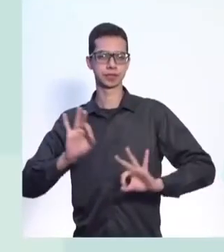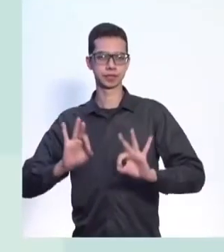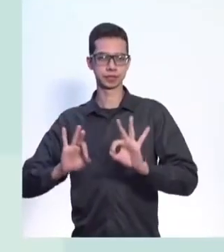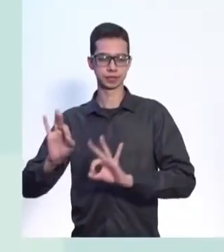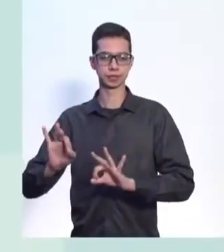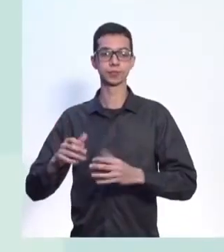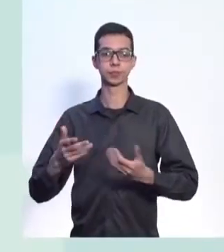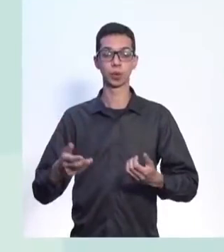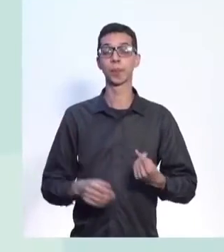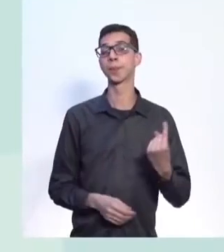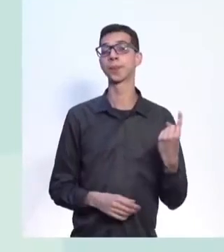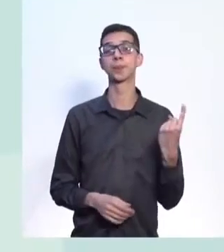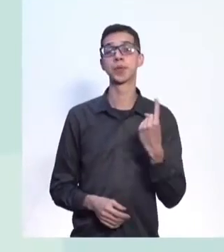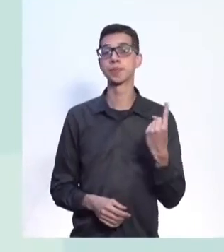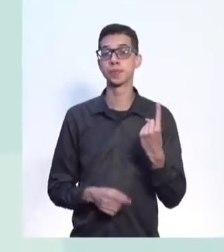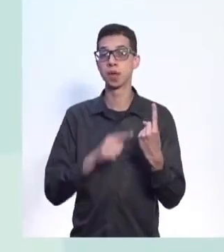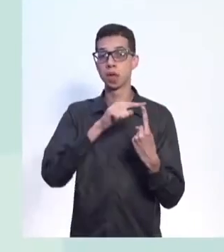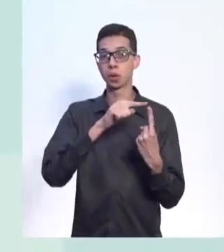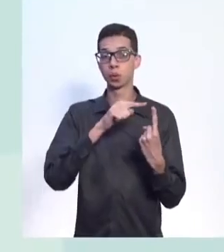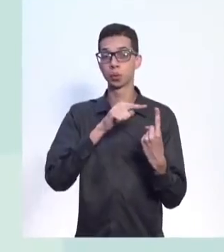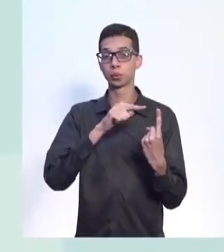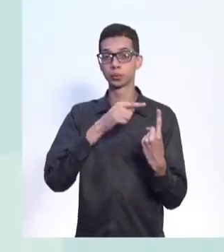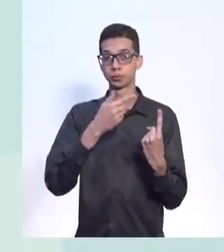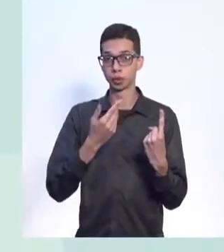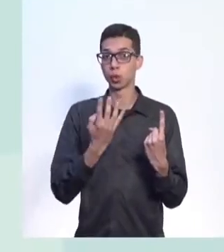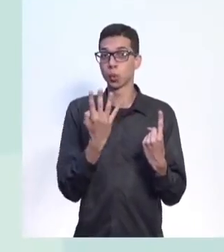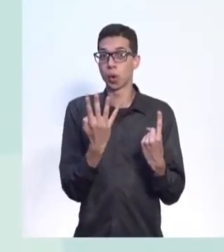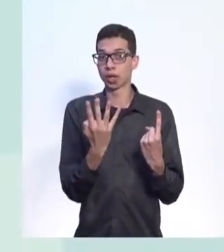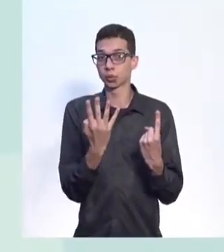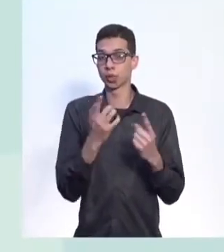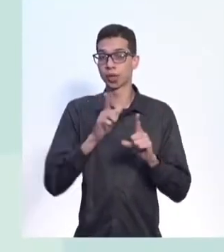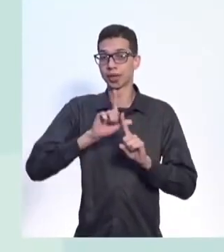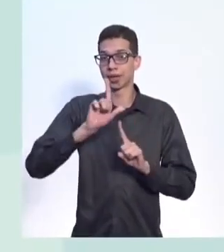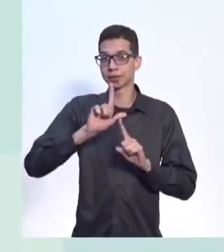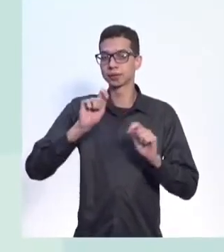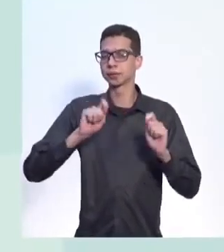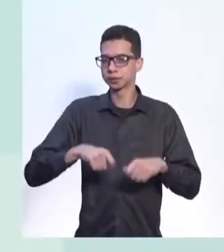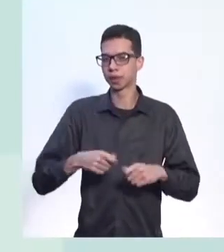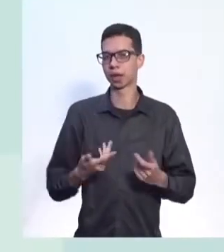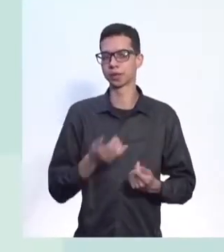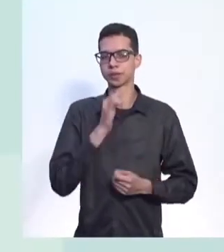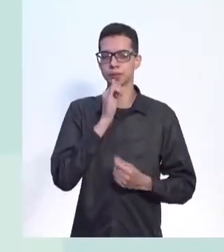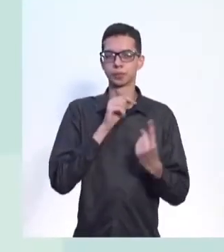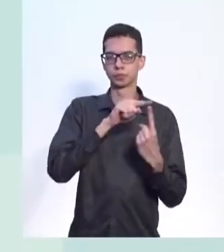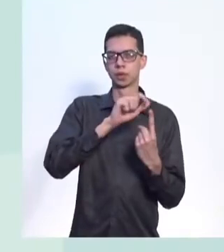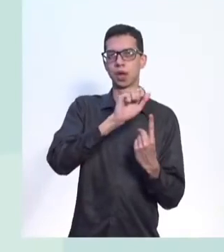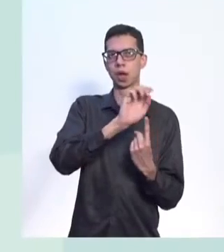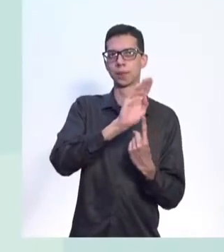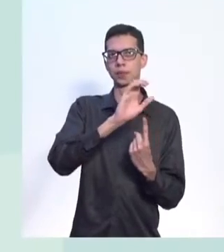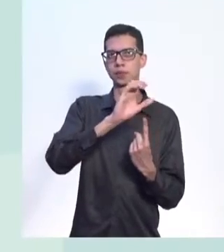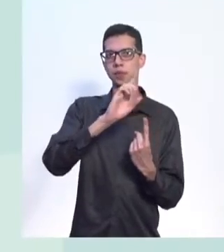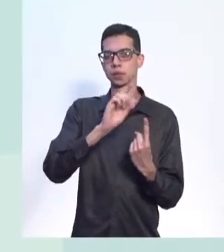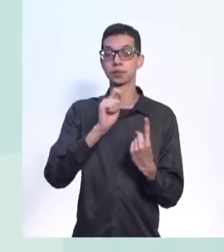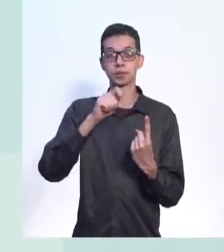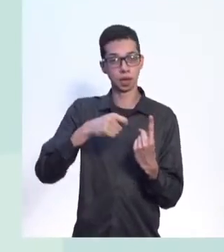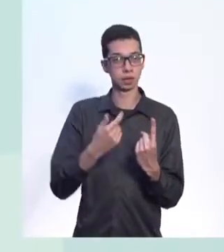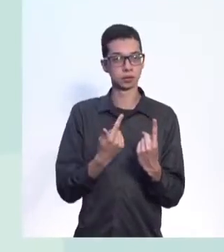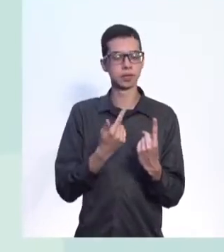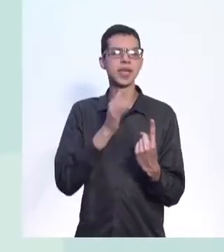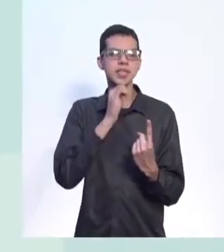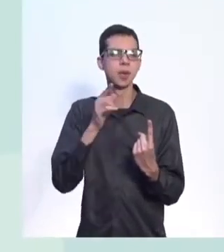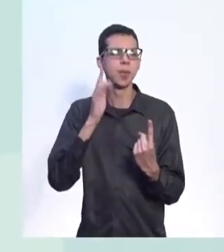eu posso colocar qualquer uma das 4 possibilidades. Só que aí, por exemplo, imagina que eu comecei com o